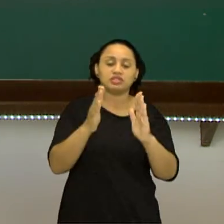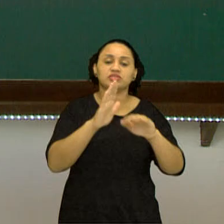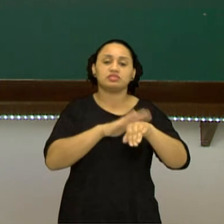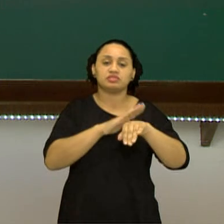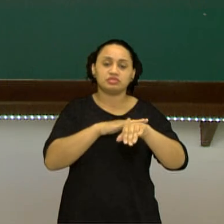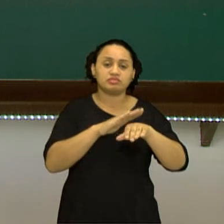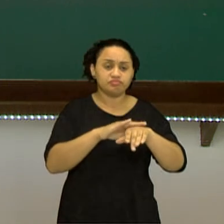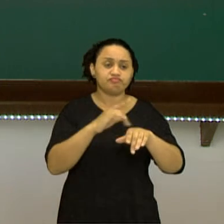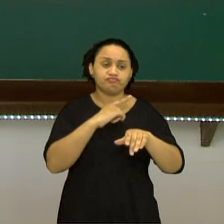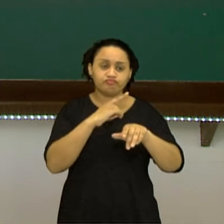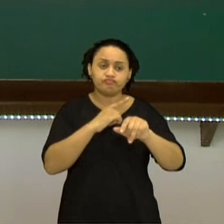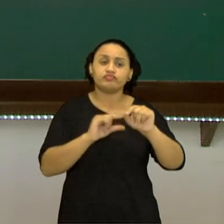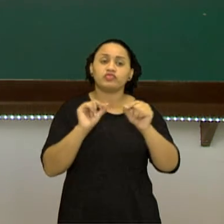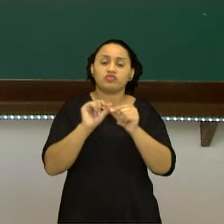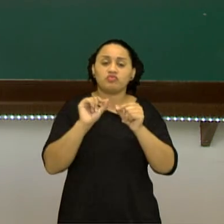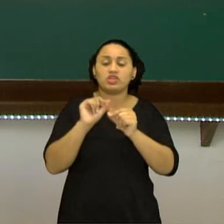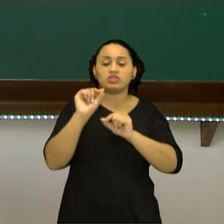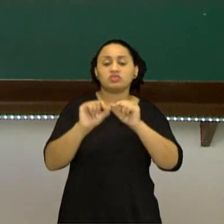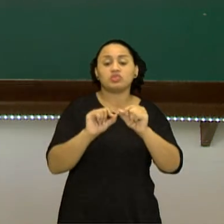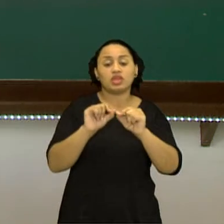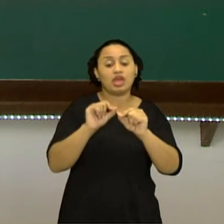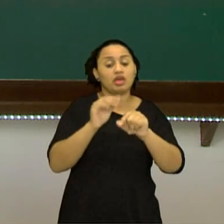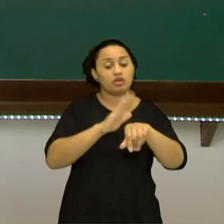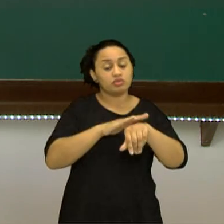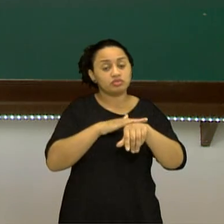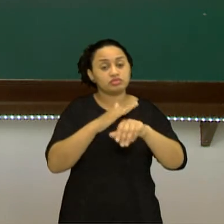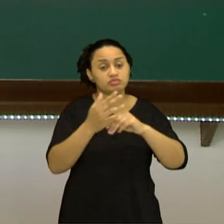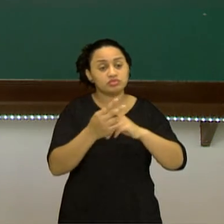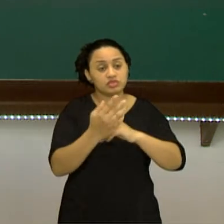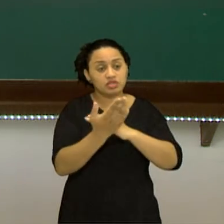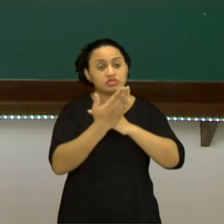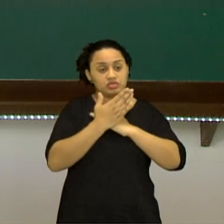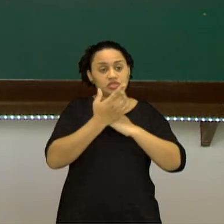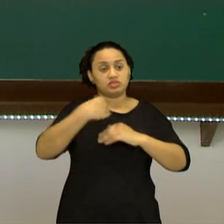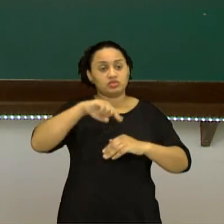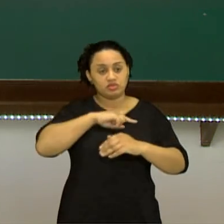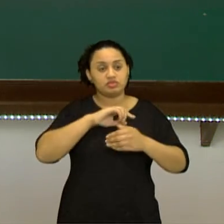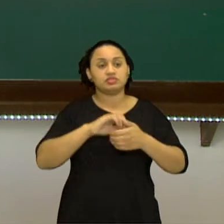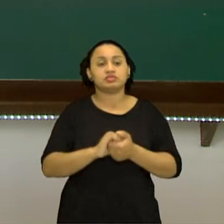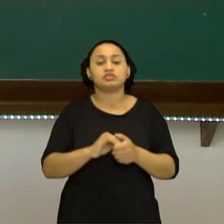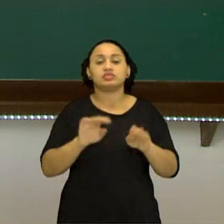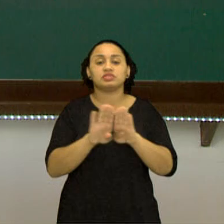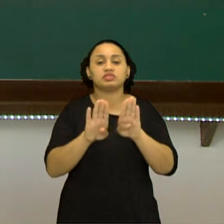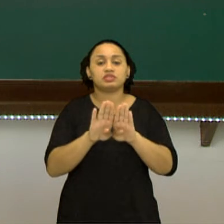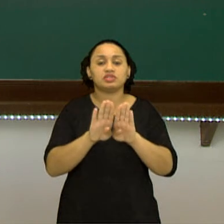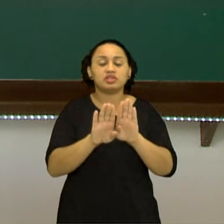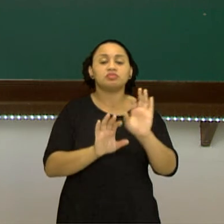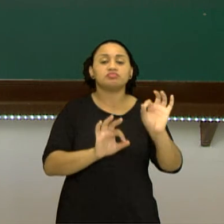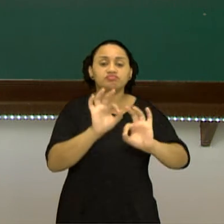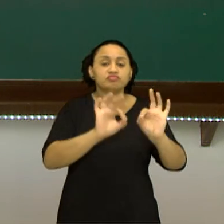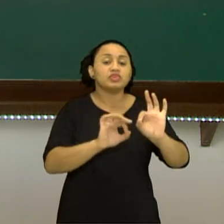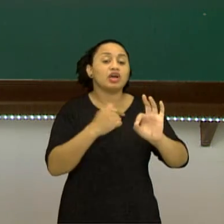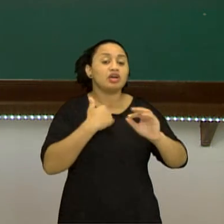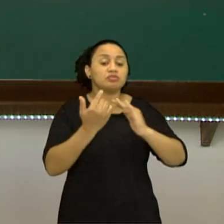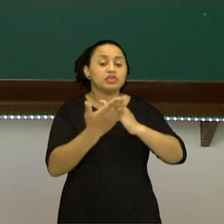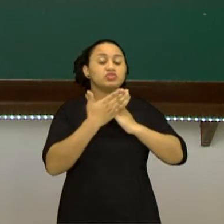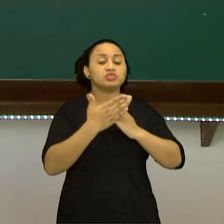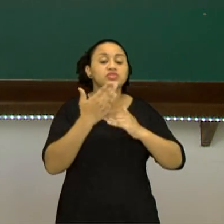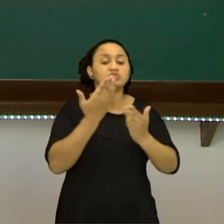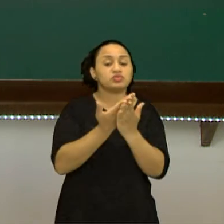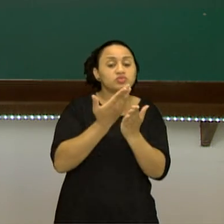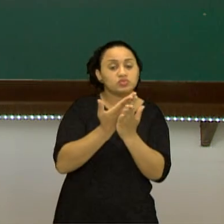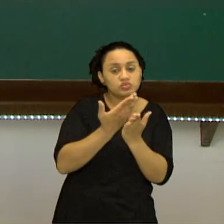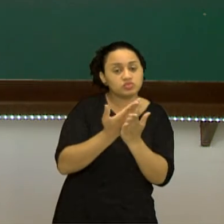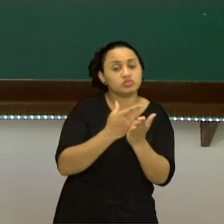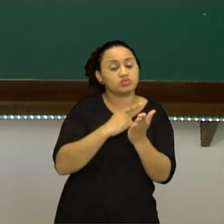que a gente, né, coloque o tempo a nosso favor. A gestão do tempo como estratégia para otimizar os seus estudos, né? Você